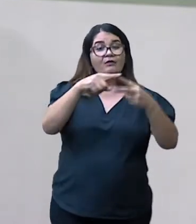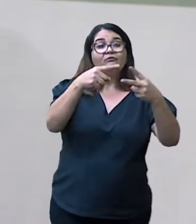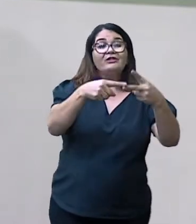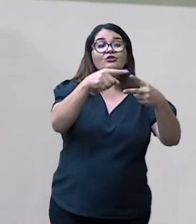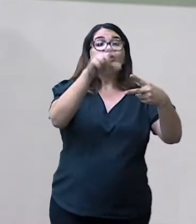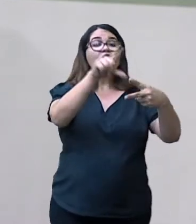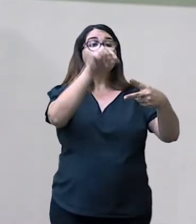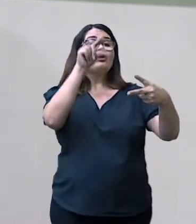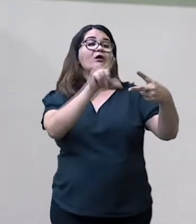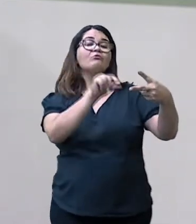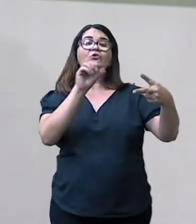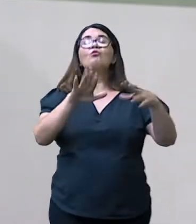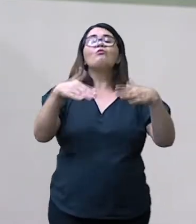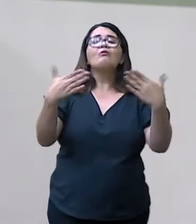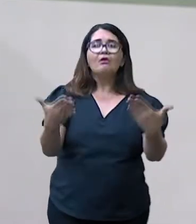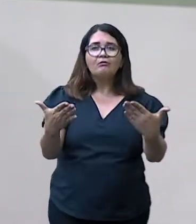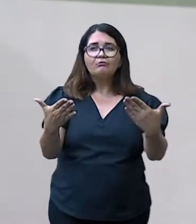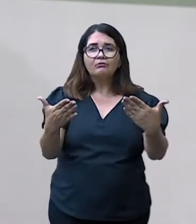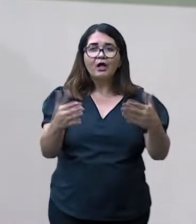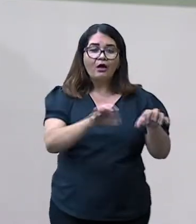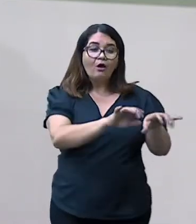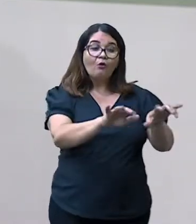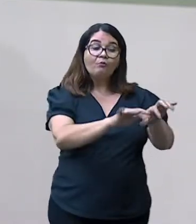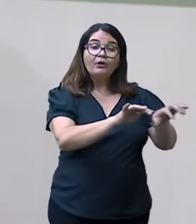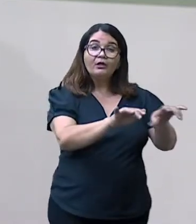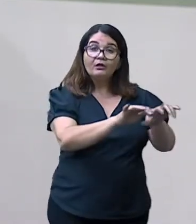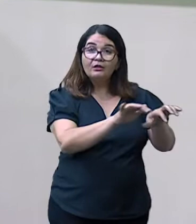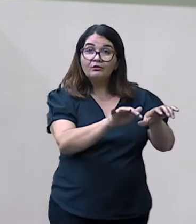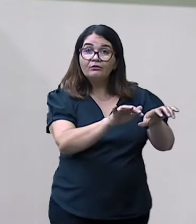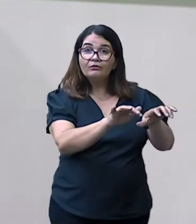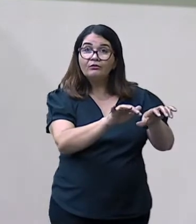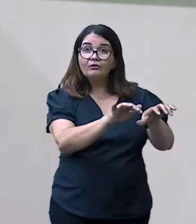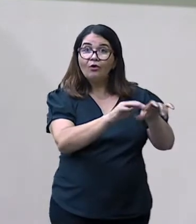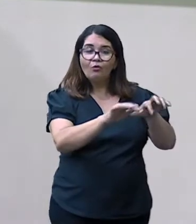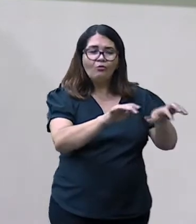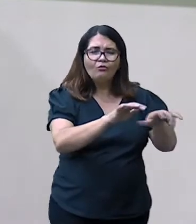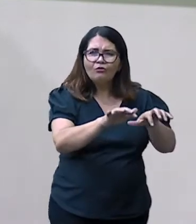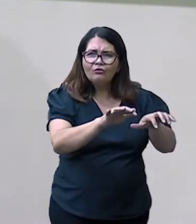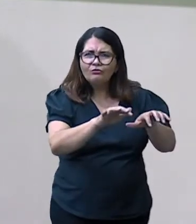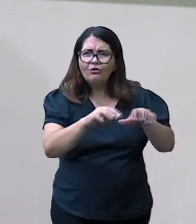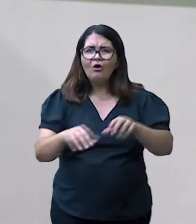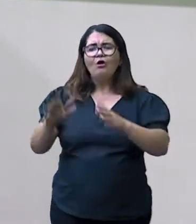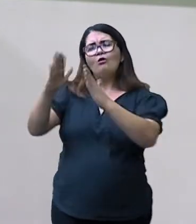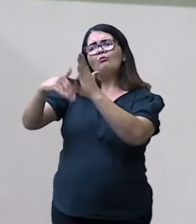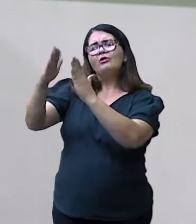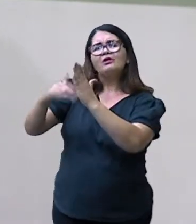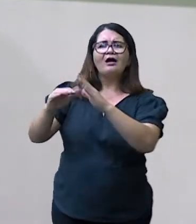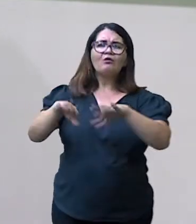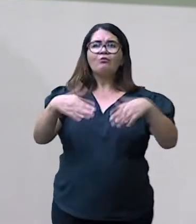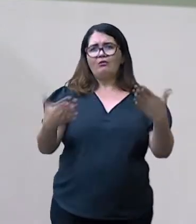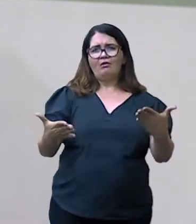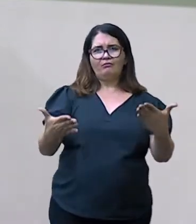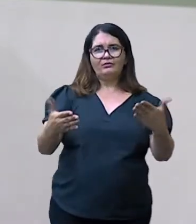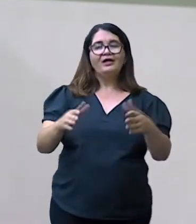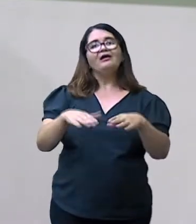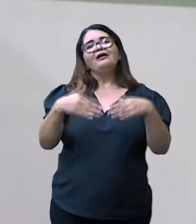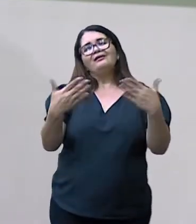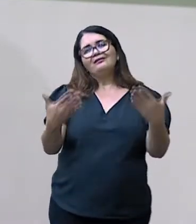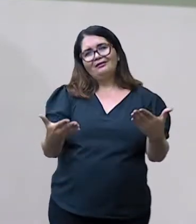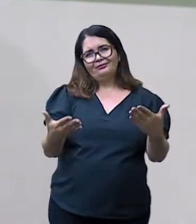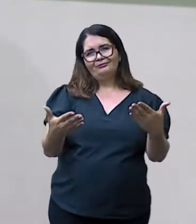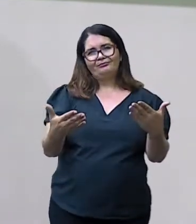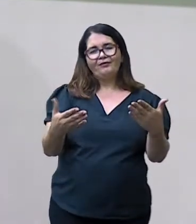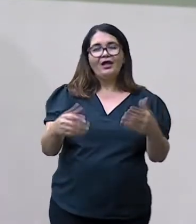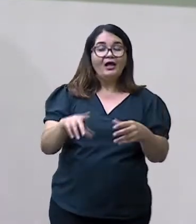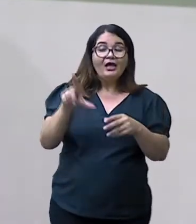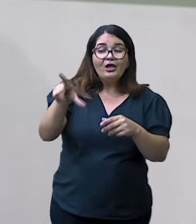meu coração optou. Hoje, embora feliz com a pintura, a música me fascina, me eleva e me faz voar. Mas é através